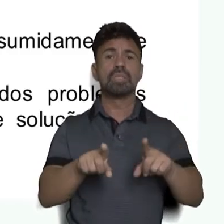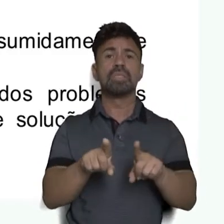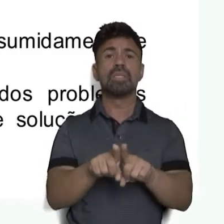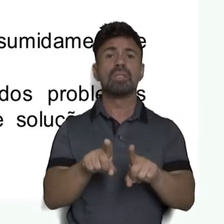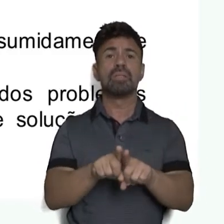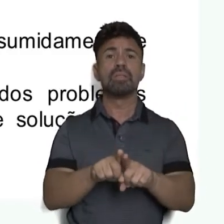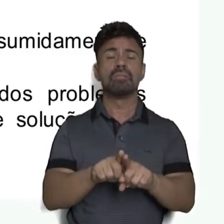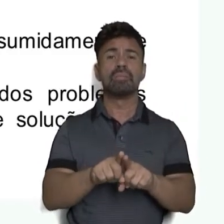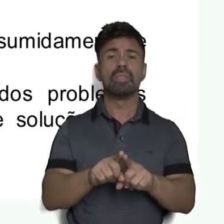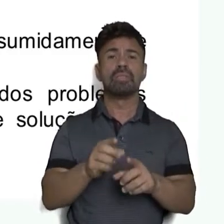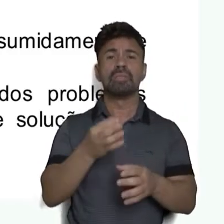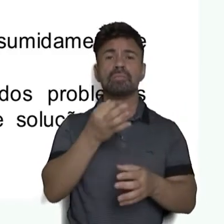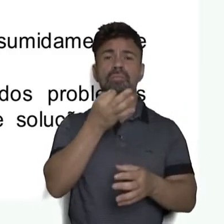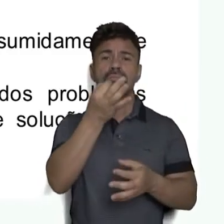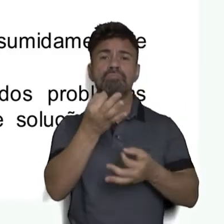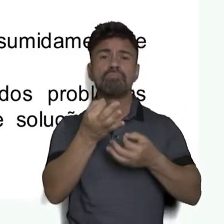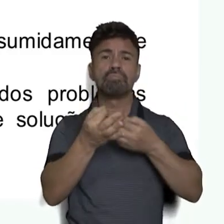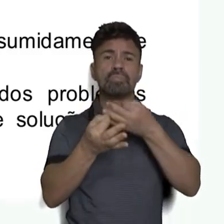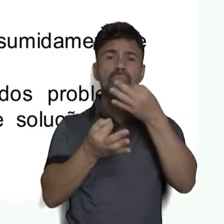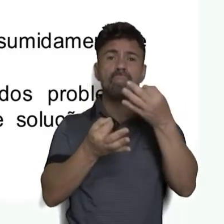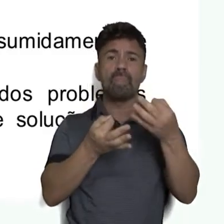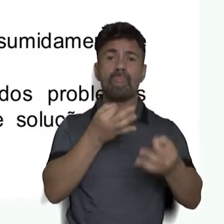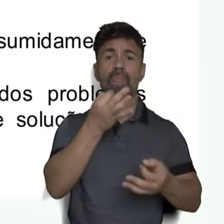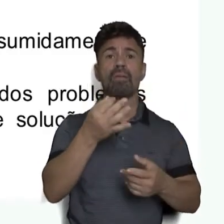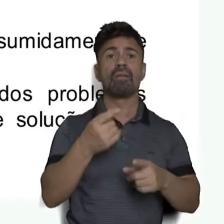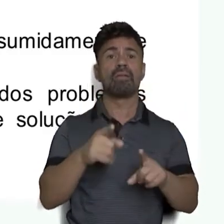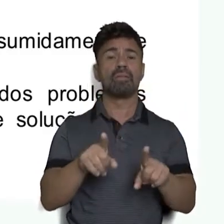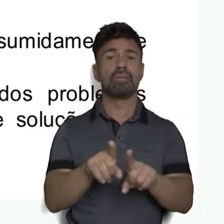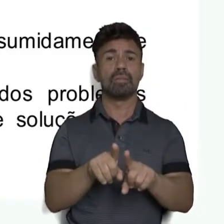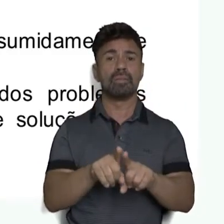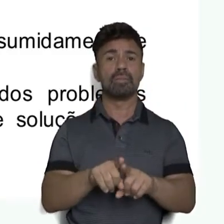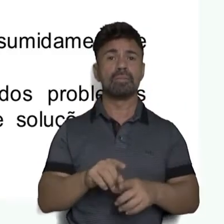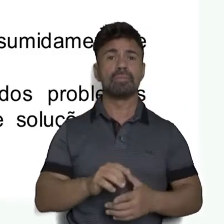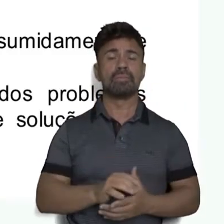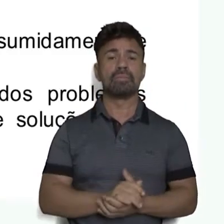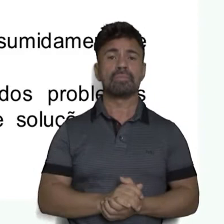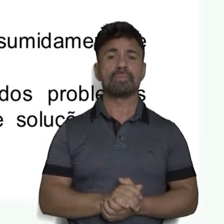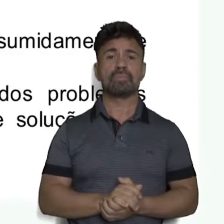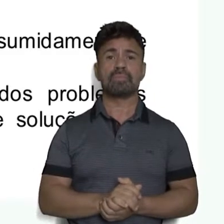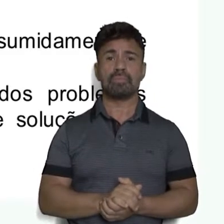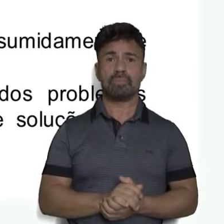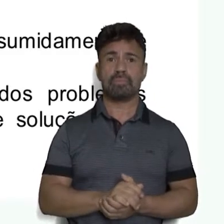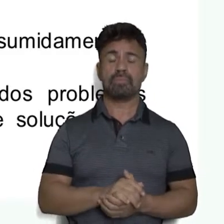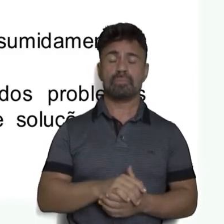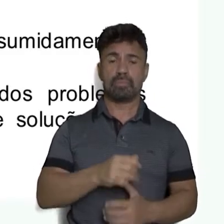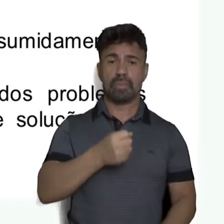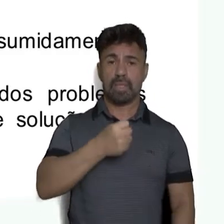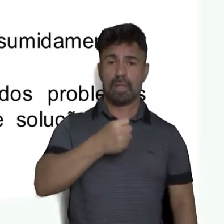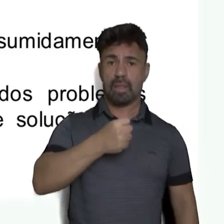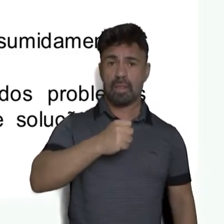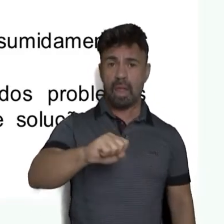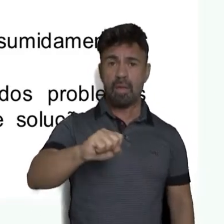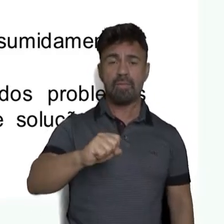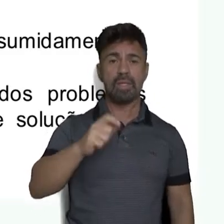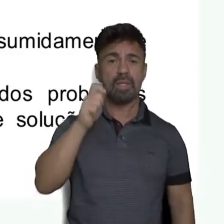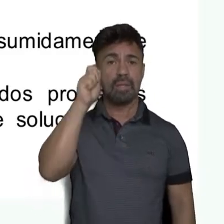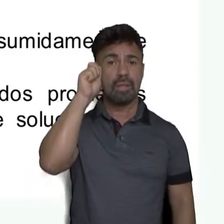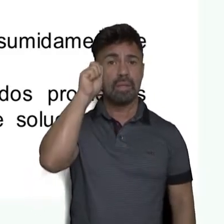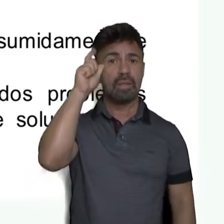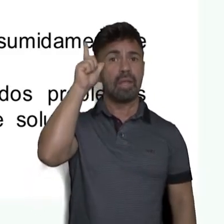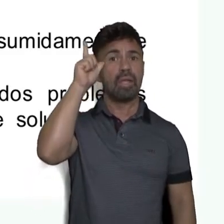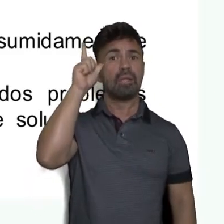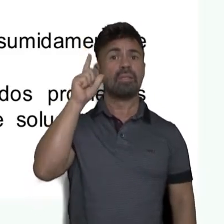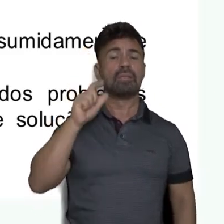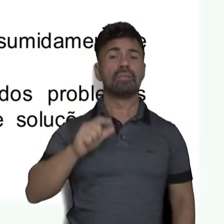de argumentação. Porque é nessa parte que você vai defender a ideia